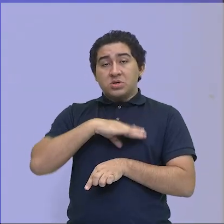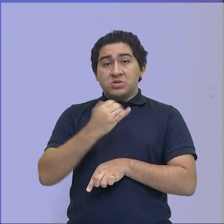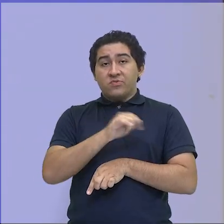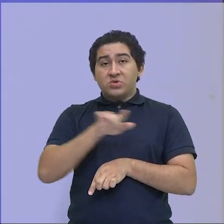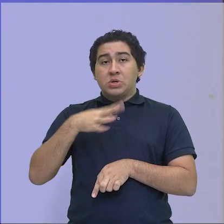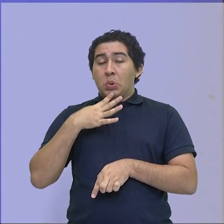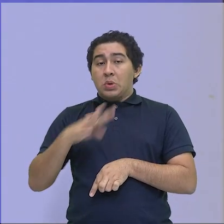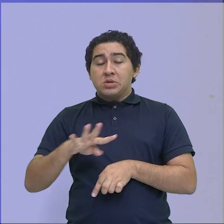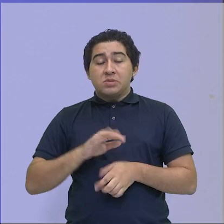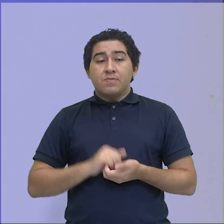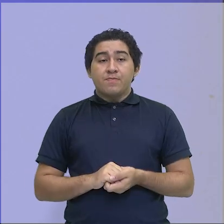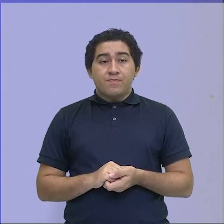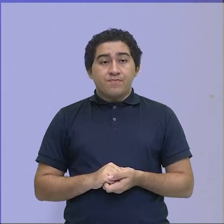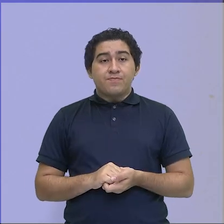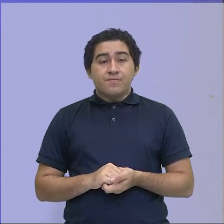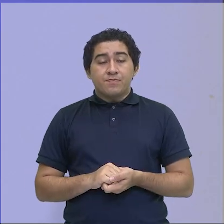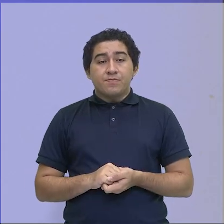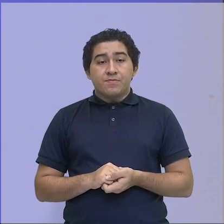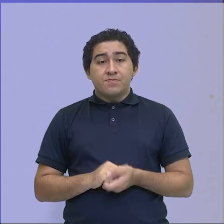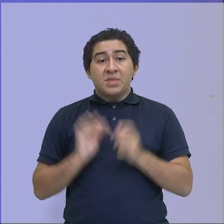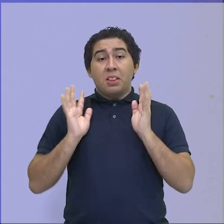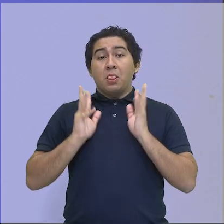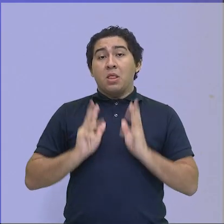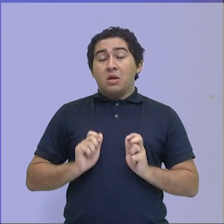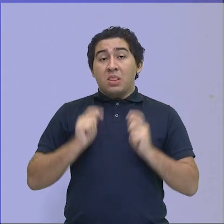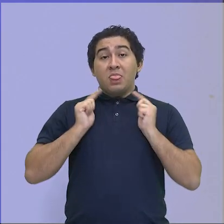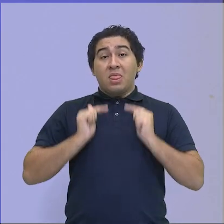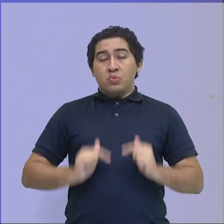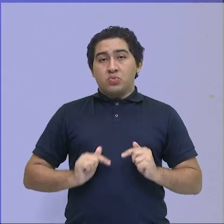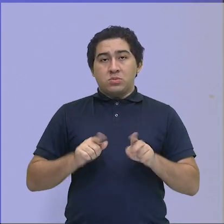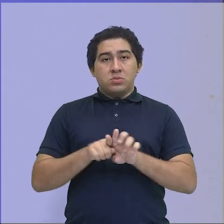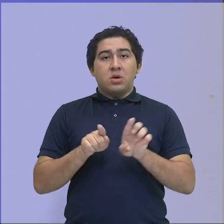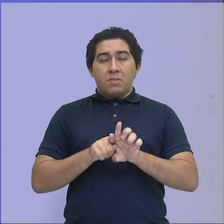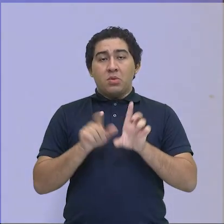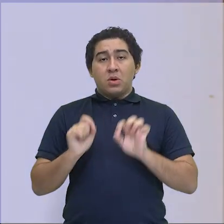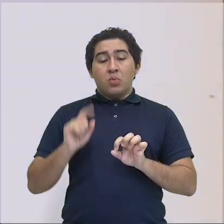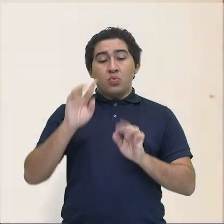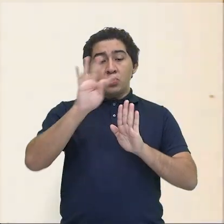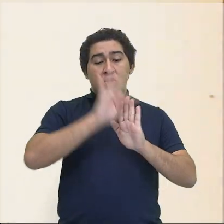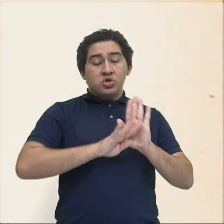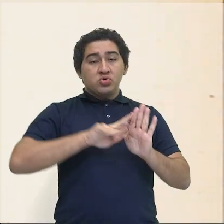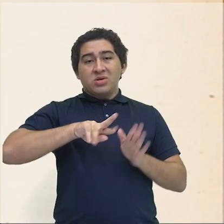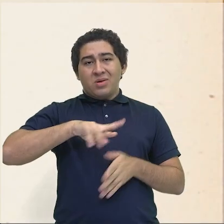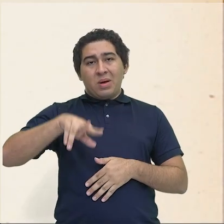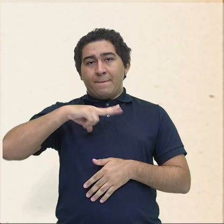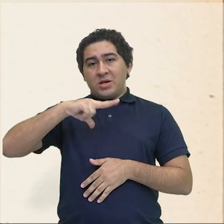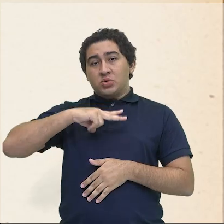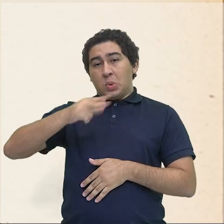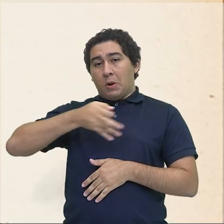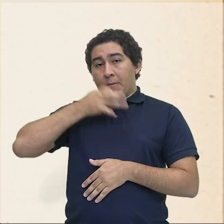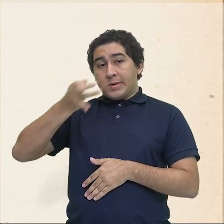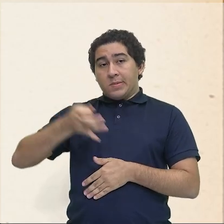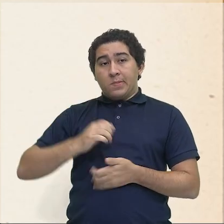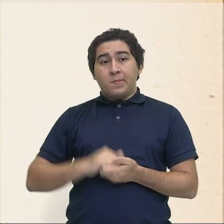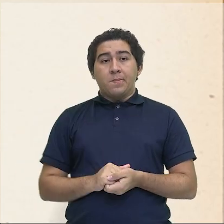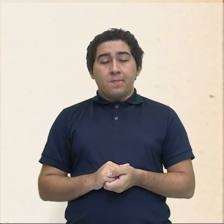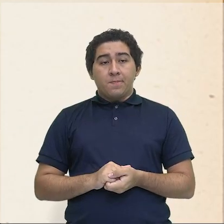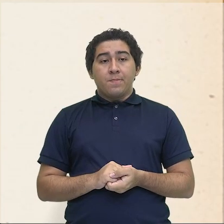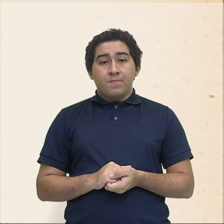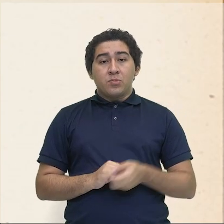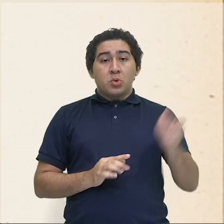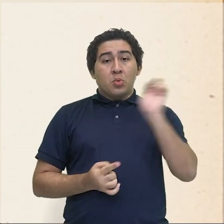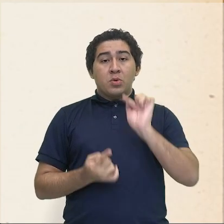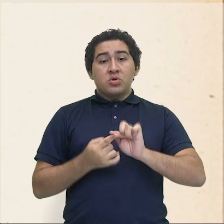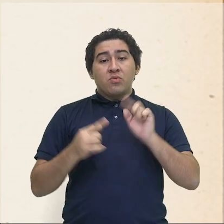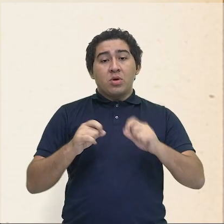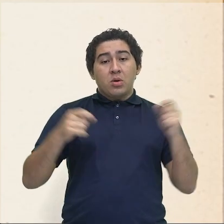não conhece. Neutralidade. Os textos são regidos de forma impessoal e objetiva, ok? Com a finalidade